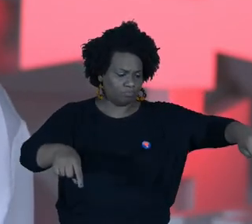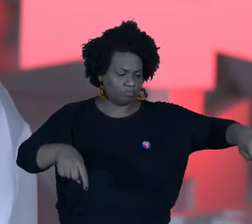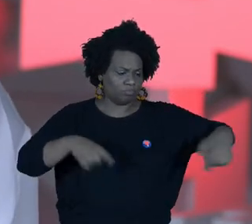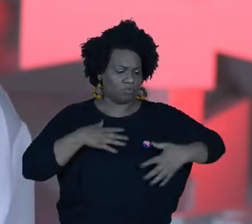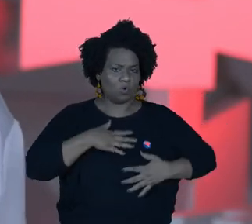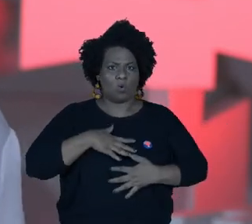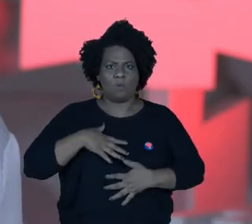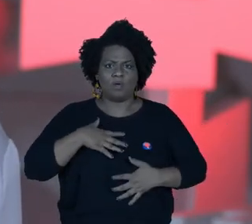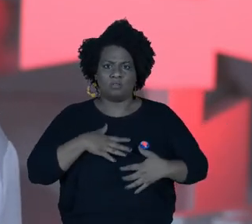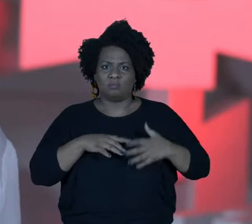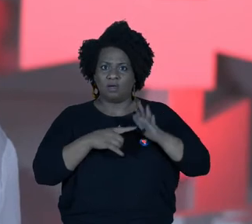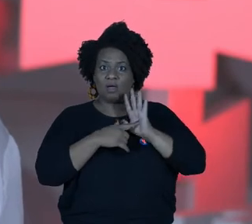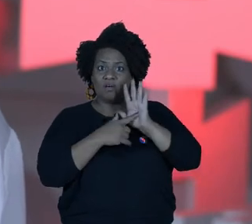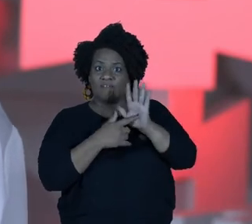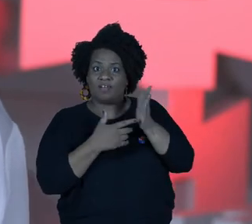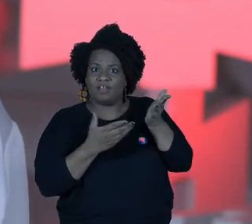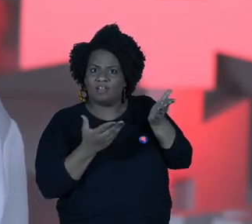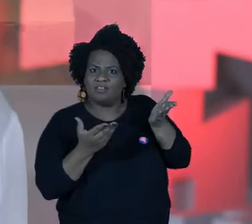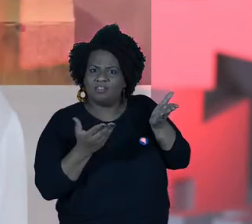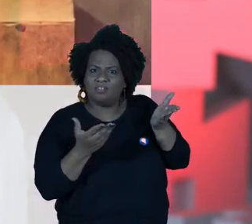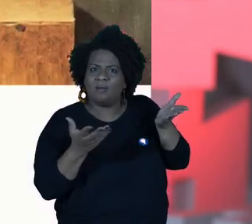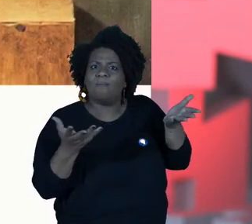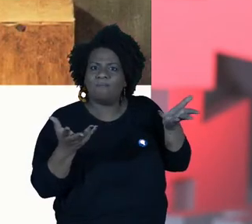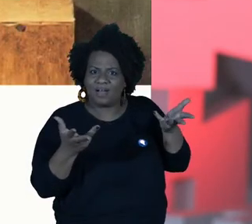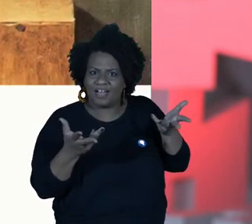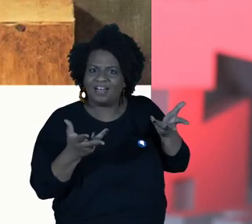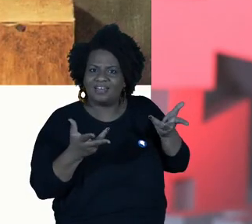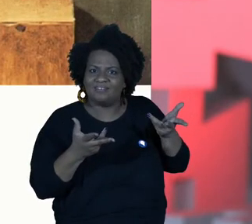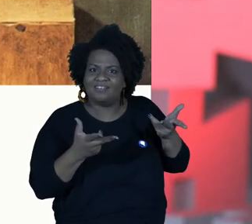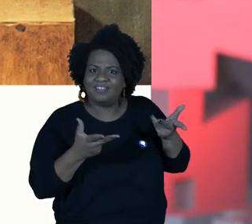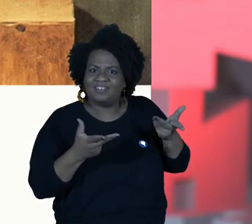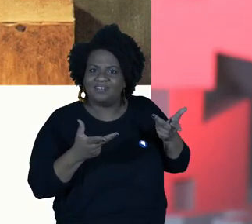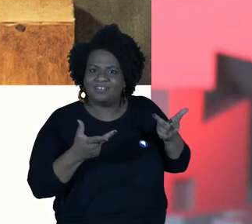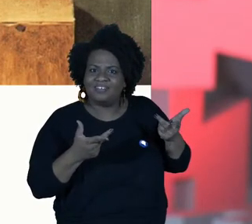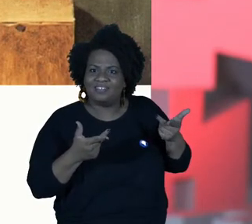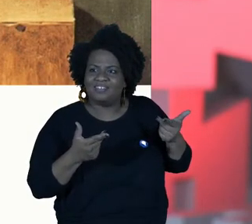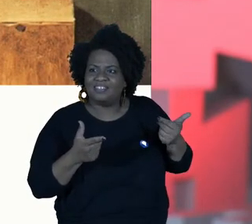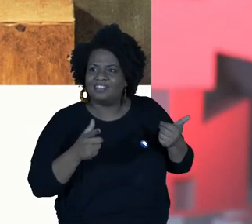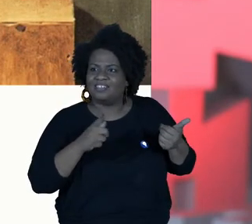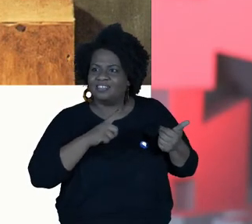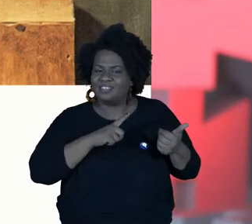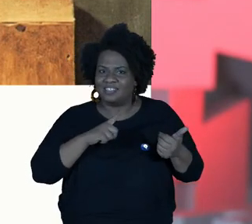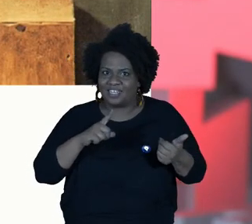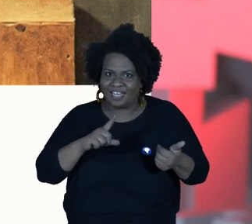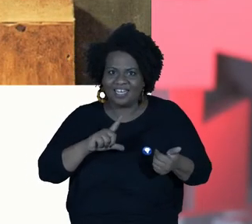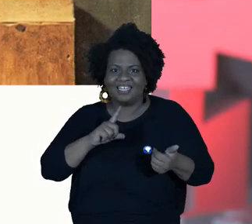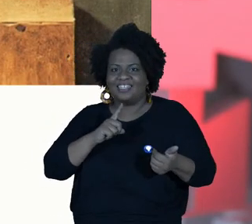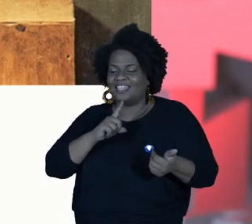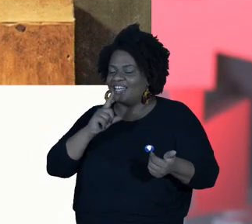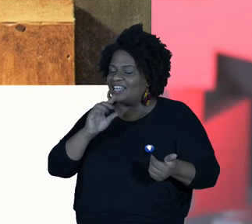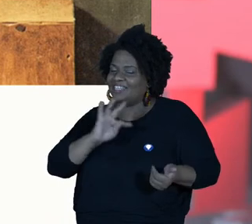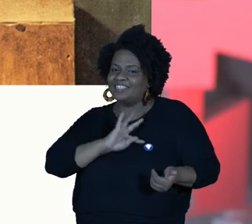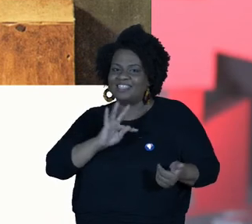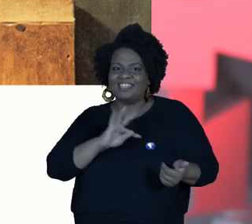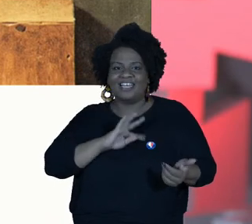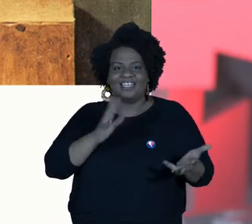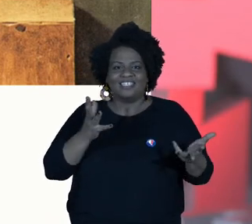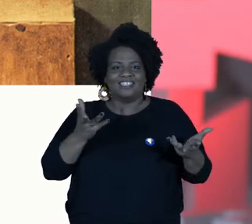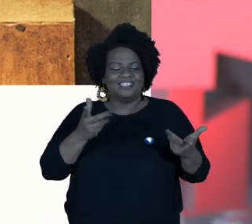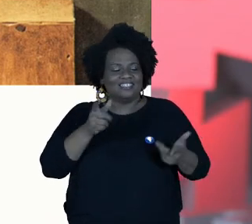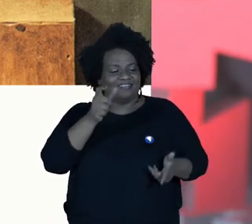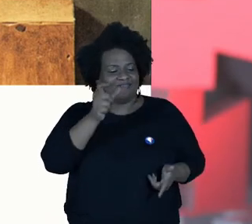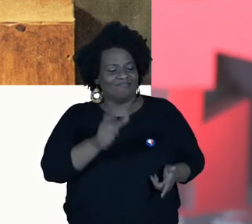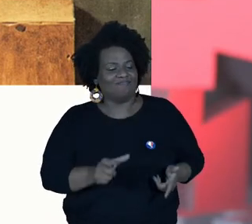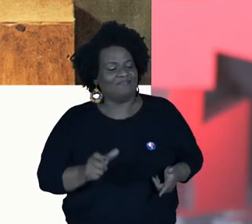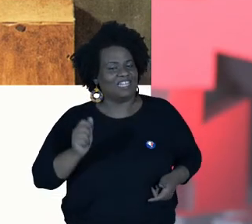realista, maravilhosa, né? A gente tem uma técnica incrível desse artista